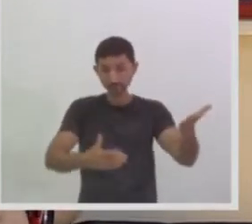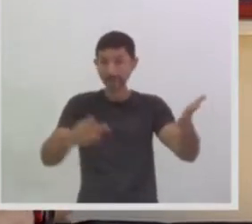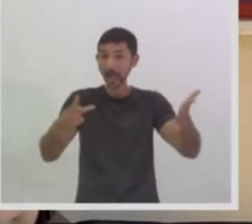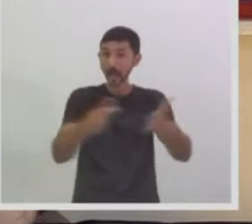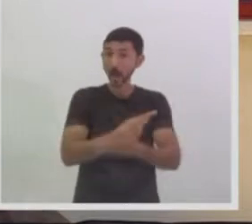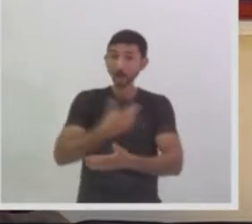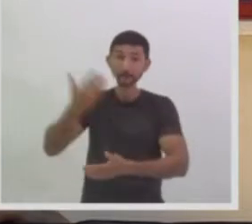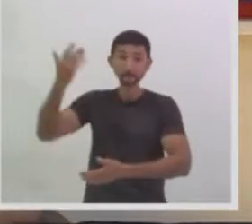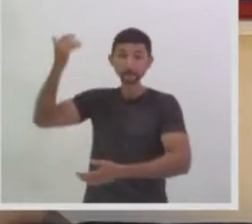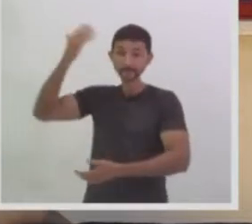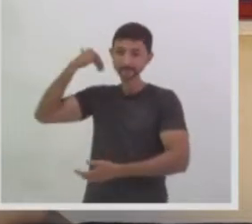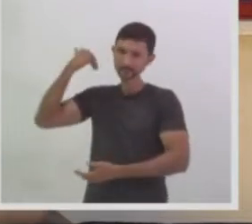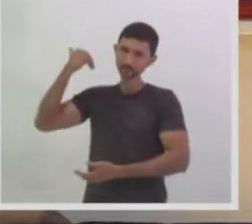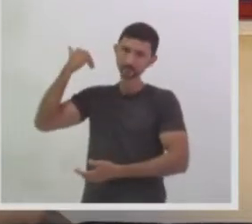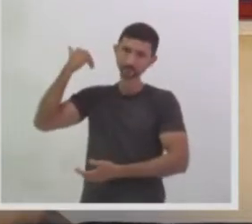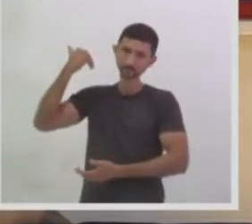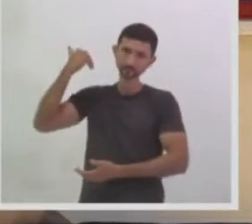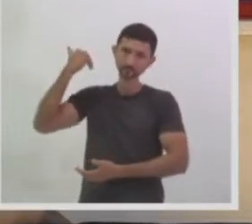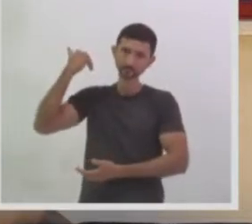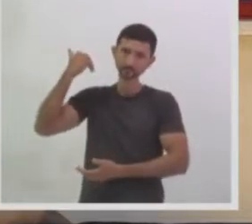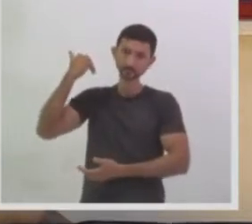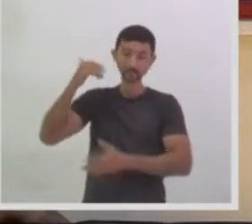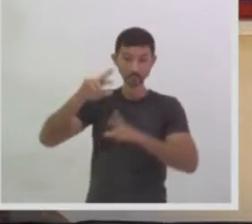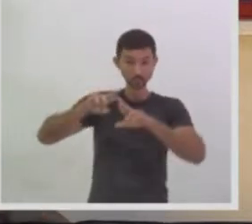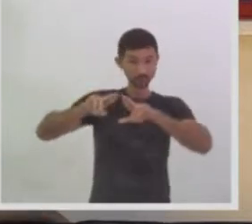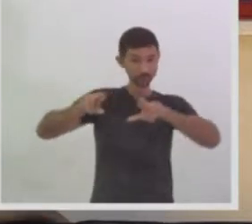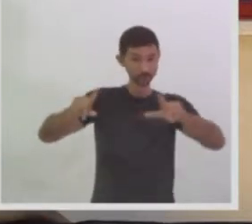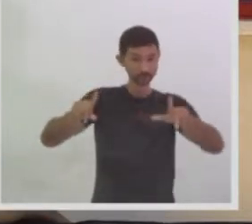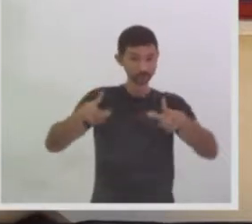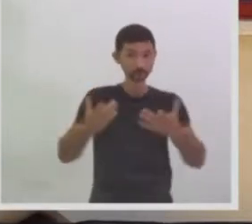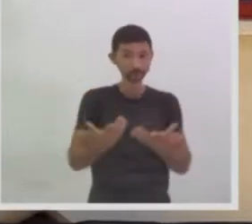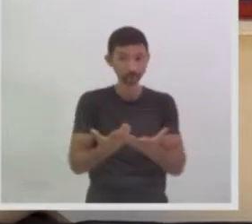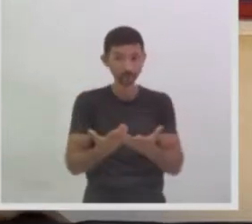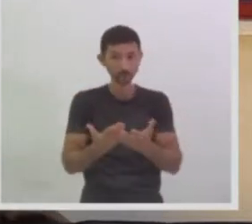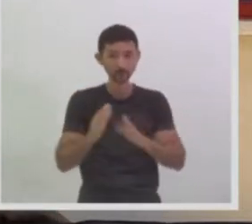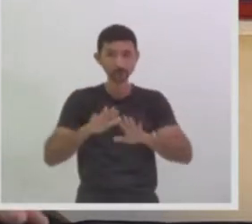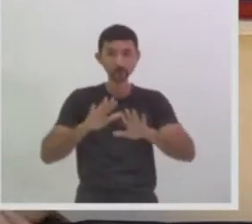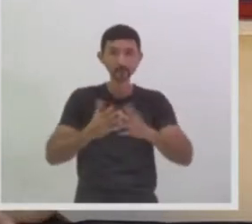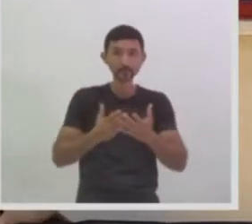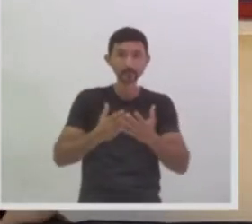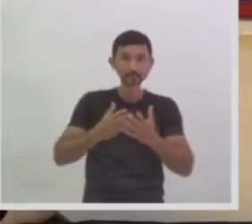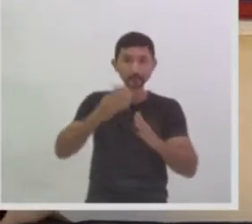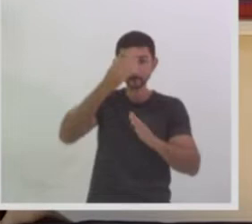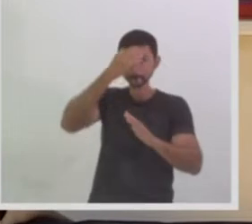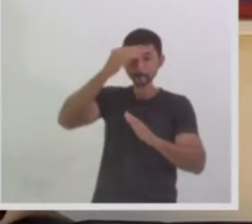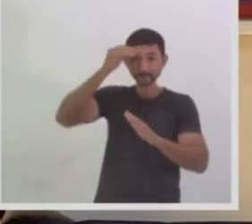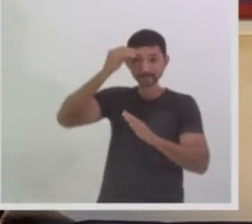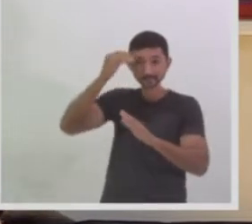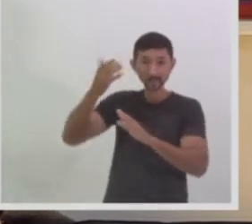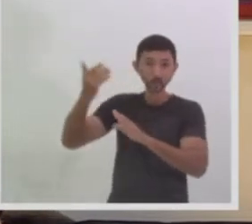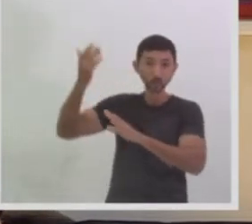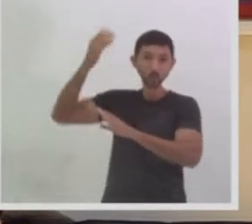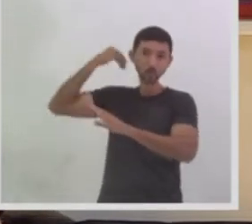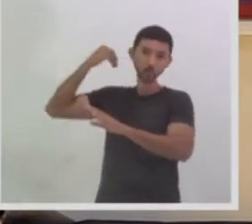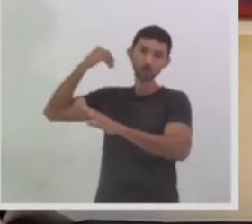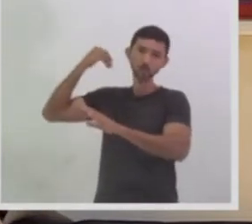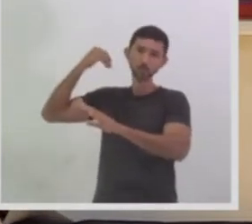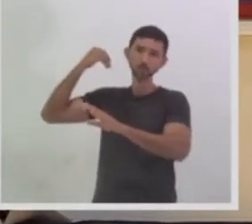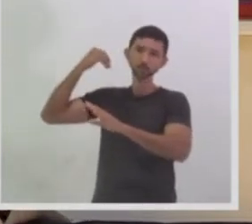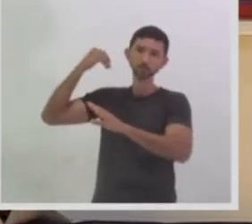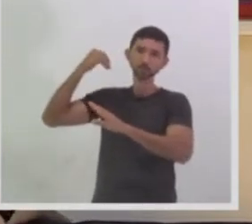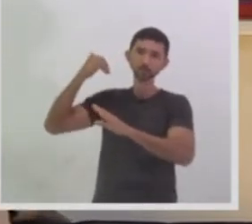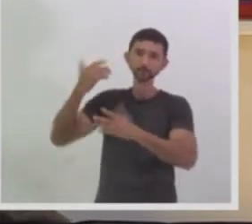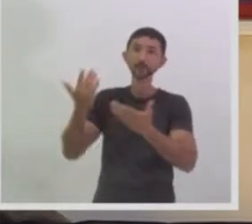passado, ela engana. Por quê? Porque ela esquece que passado não existe só por ele mesmo. O